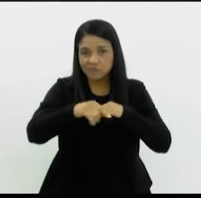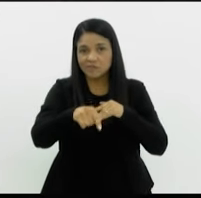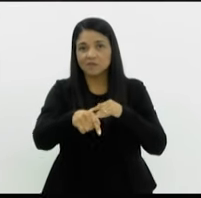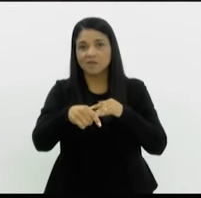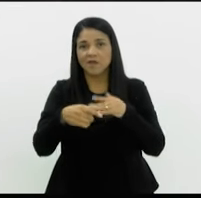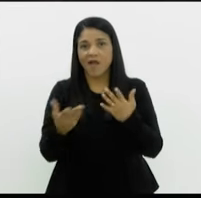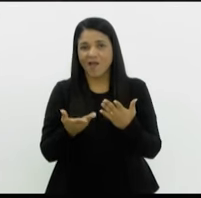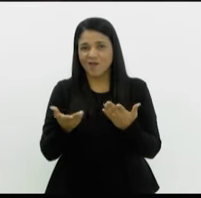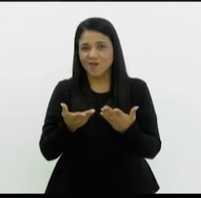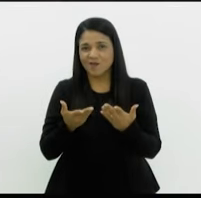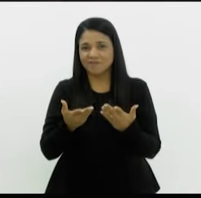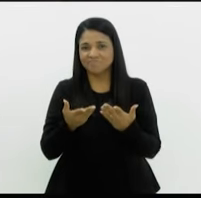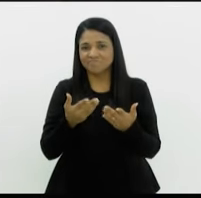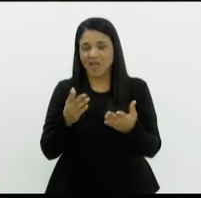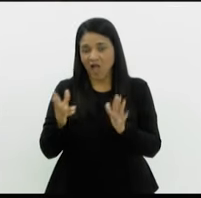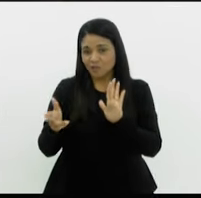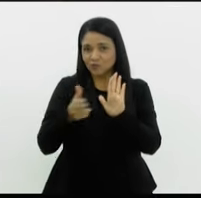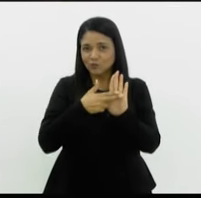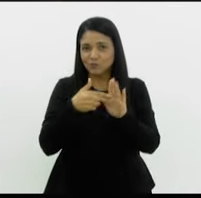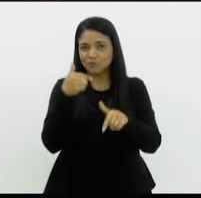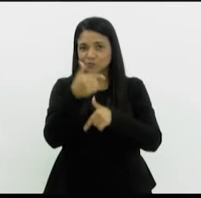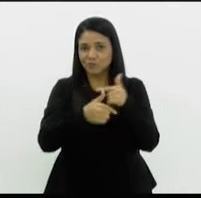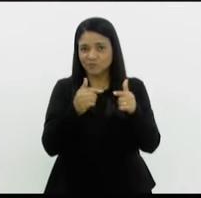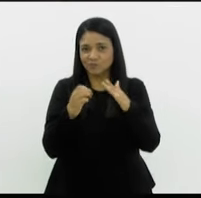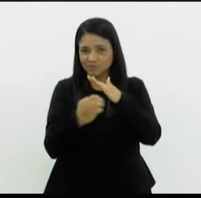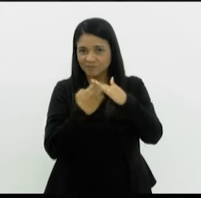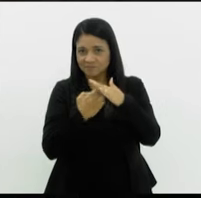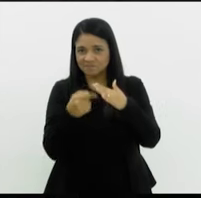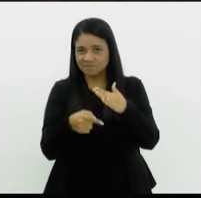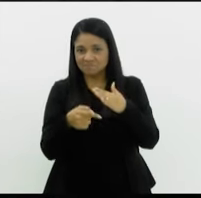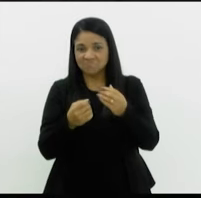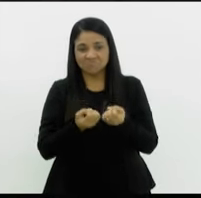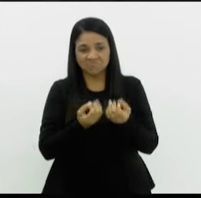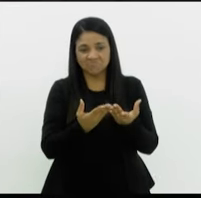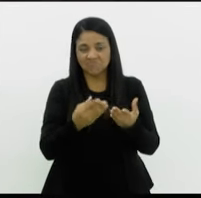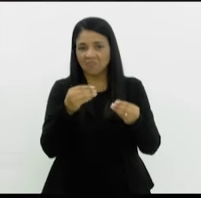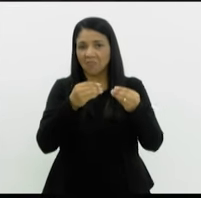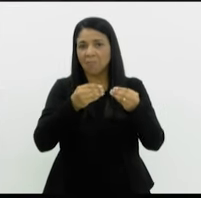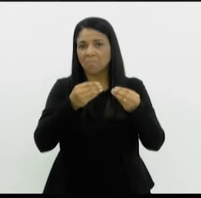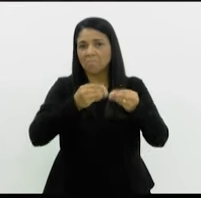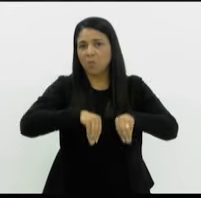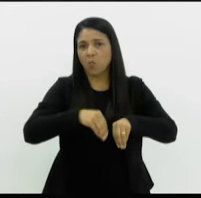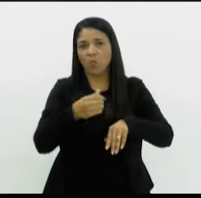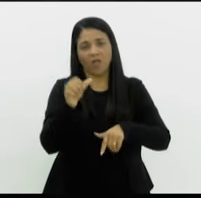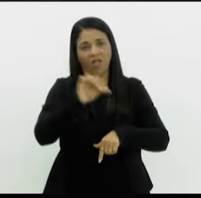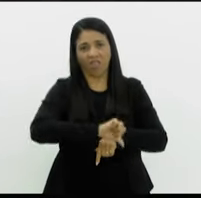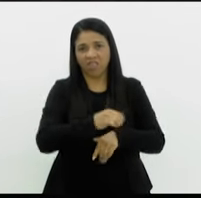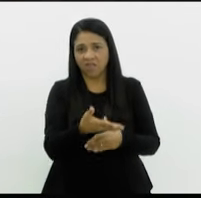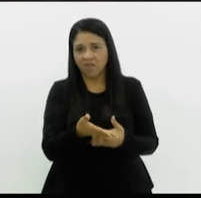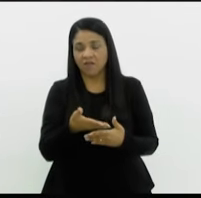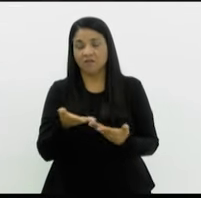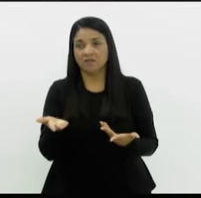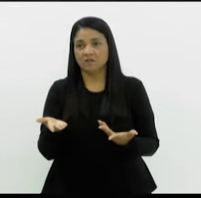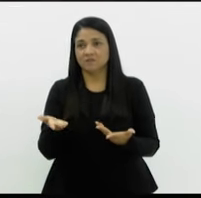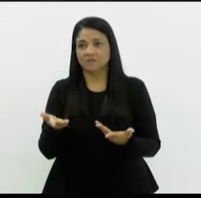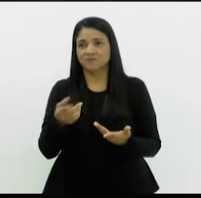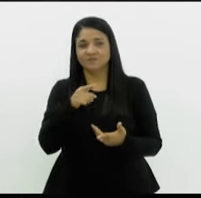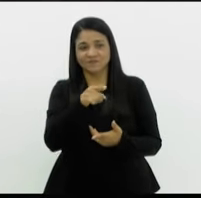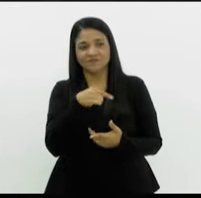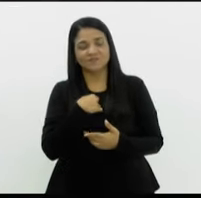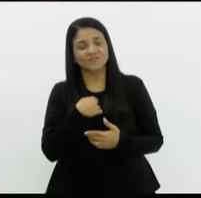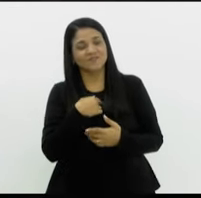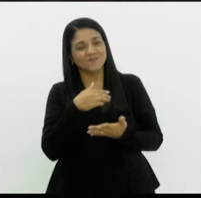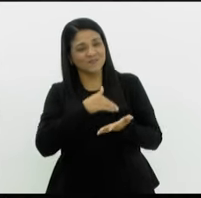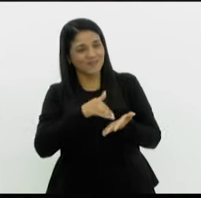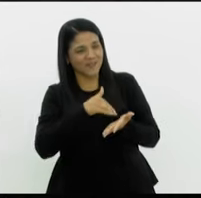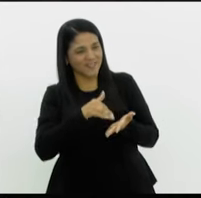serviço digno. E o pior de tudo, senhor presidente, por uma proteção, nobre secretário Feital, de